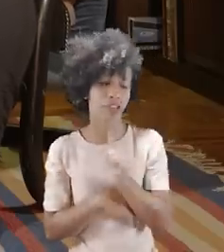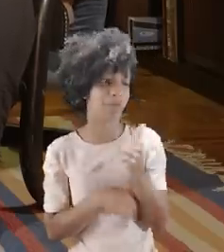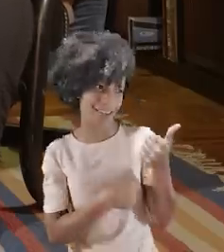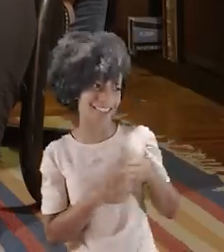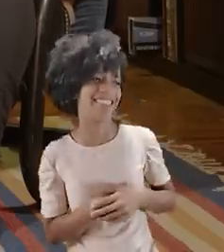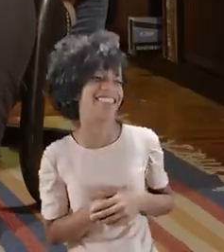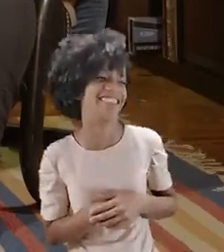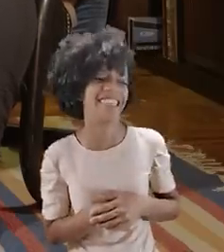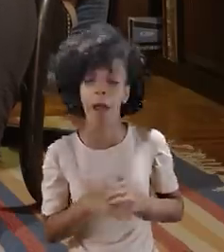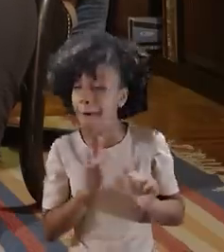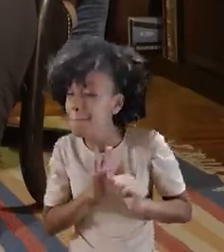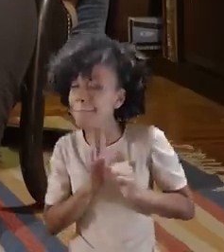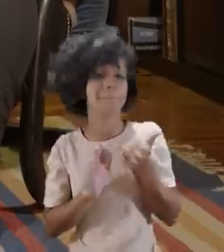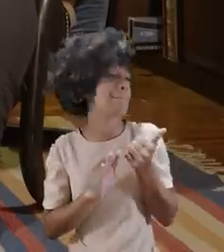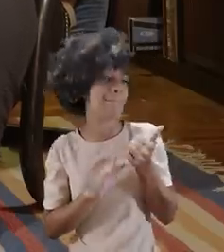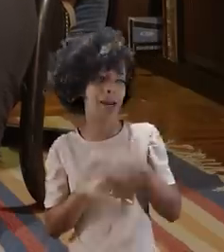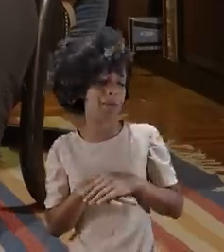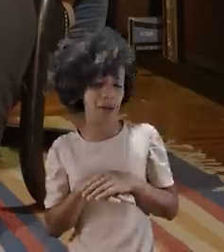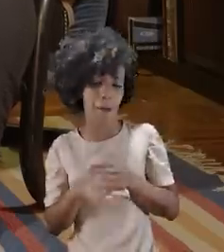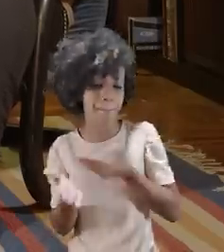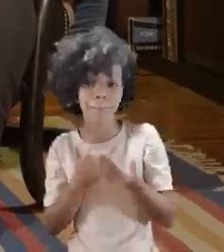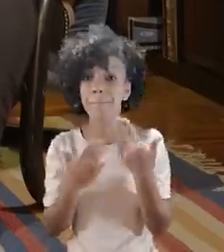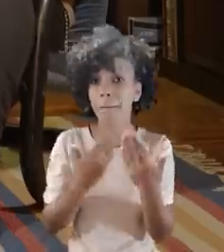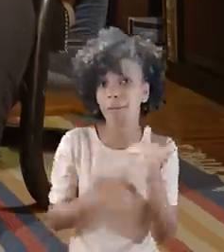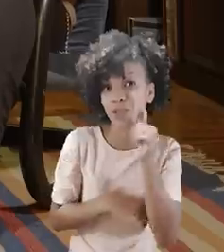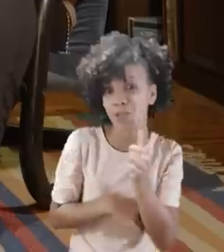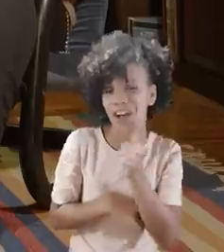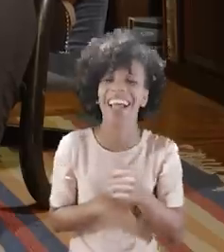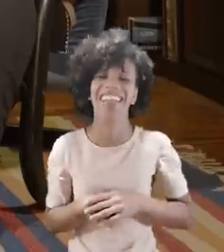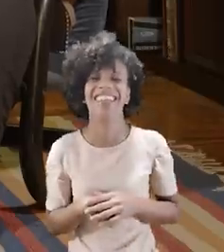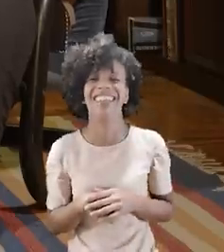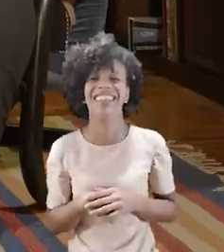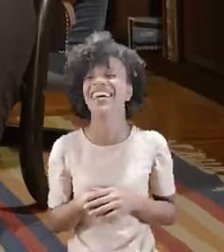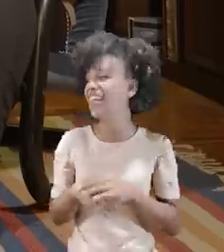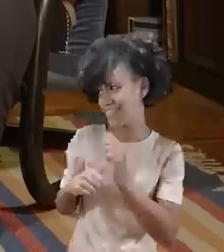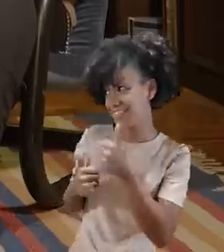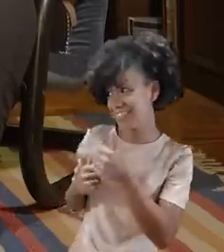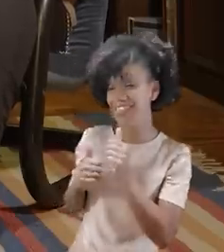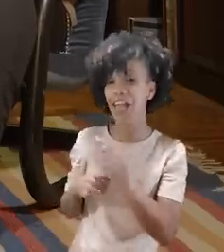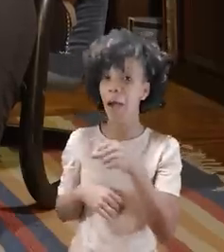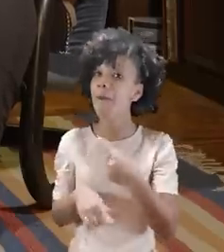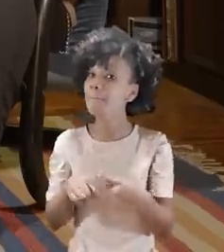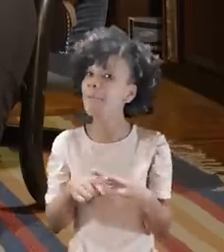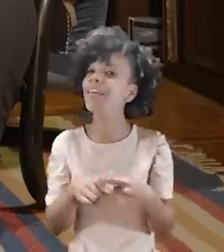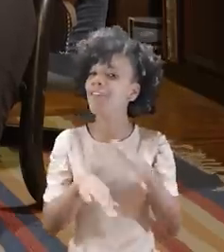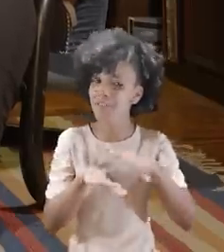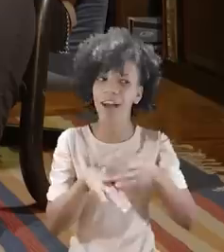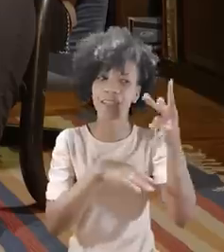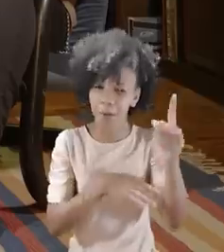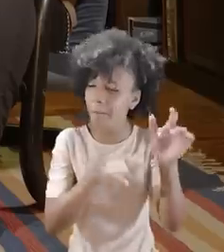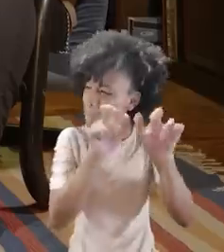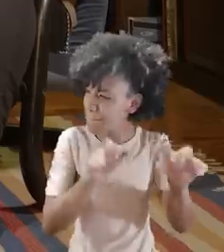bota os número Primeiro só vamos um papo de mulher agora é exato porque a gente faz para